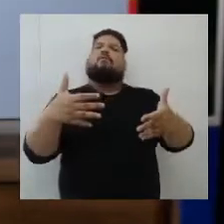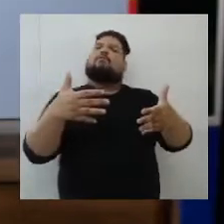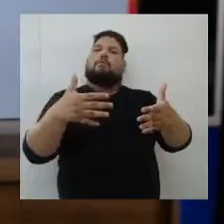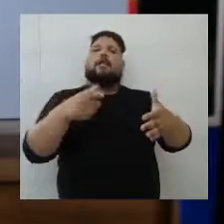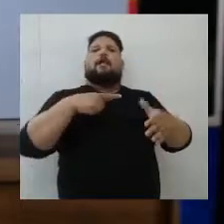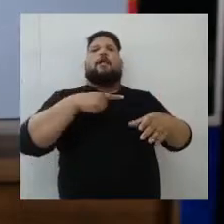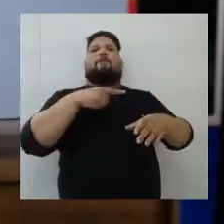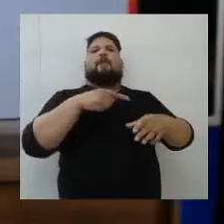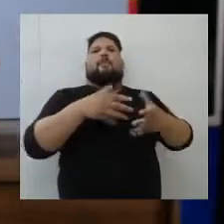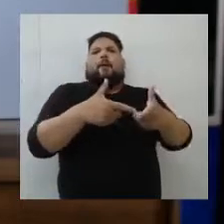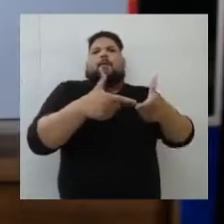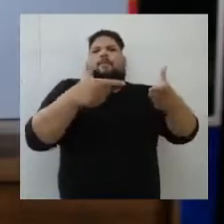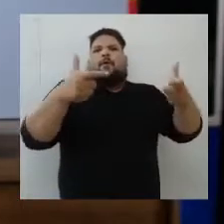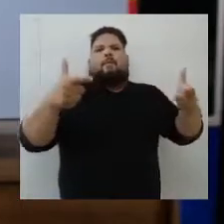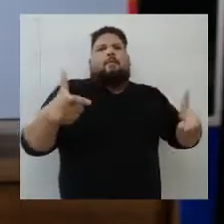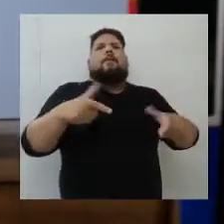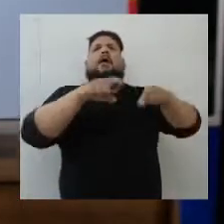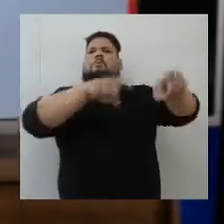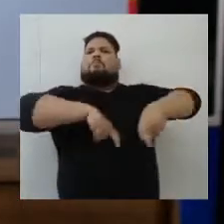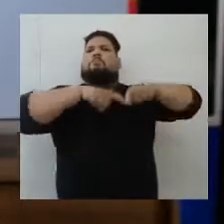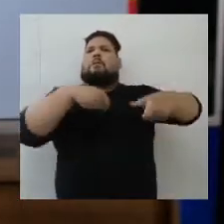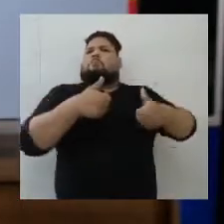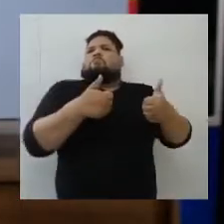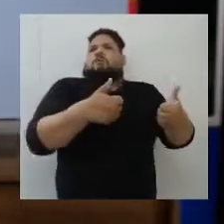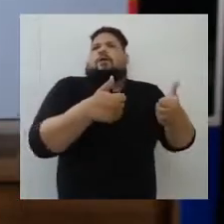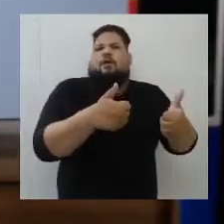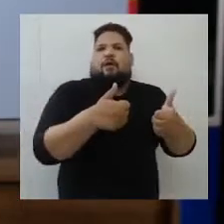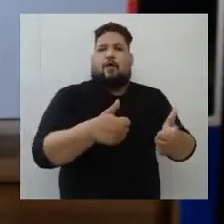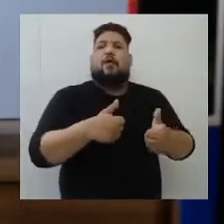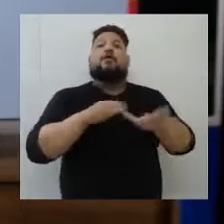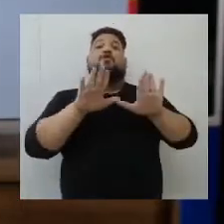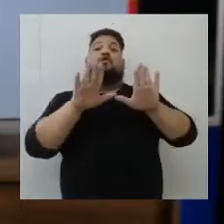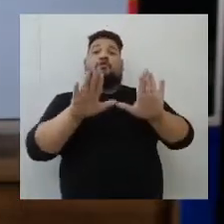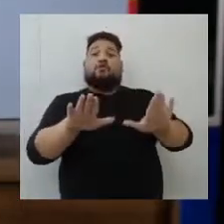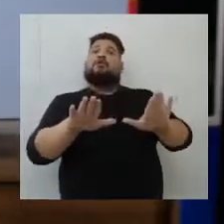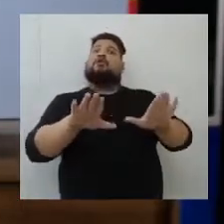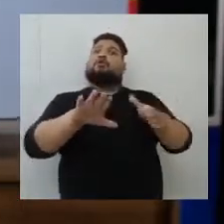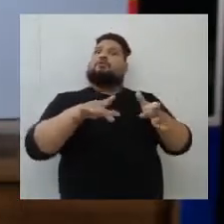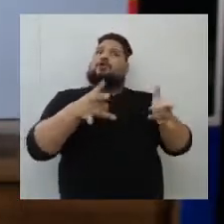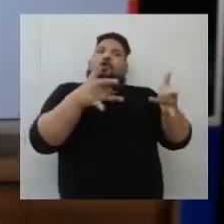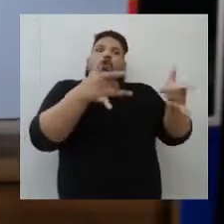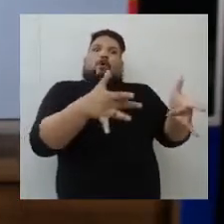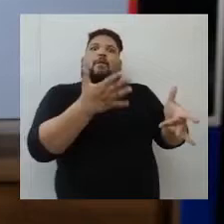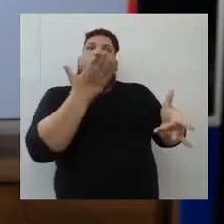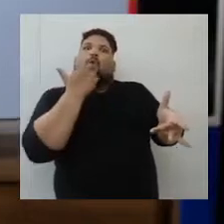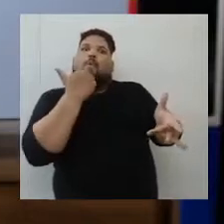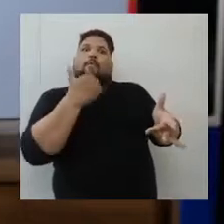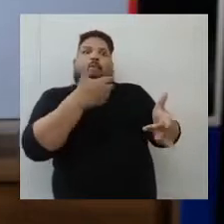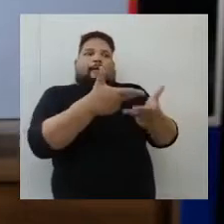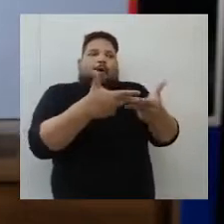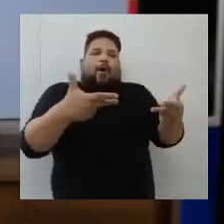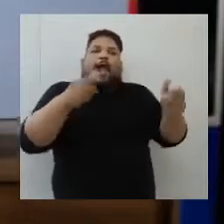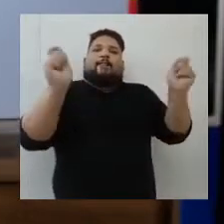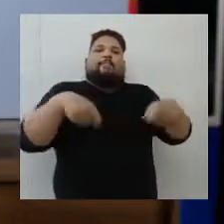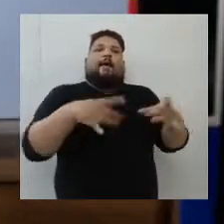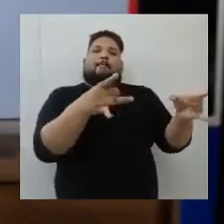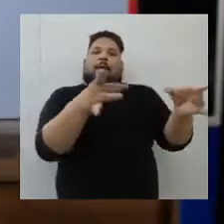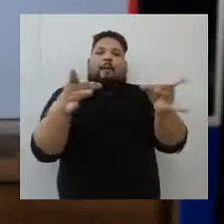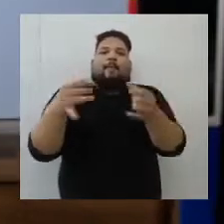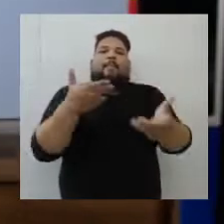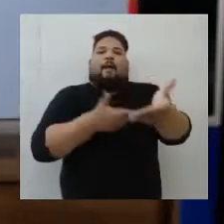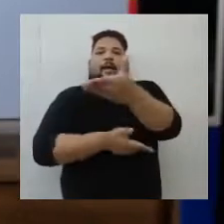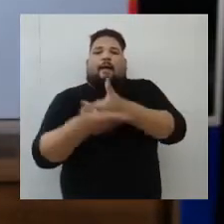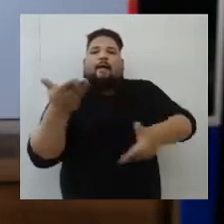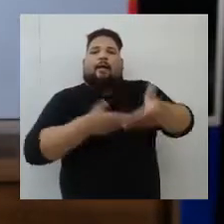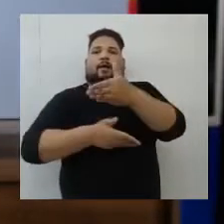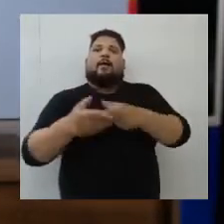crescimento populacional, colheitas riquíssimas, sobrava alimentos, o que facilitou o comércio. Nós tínhamos uma produção